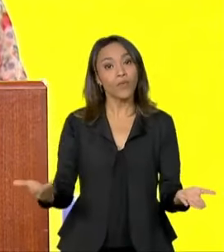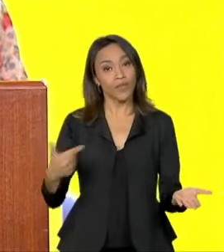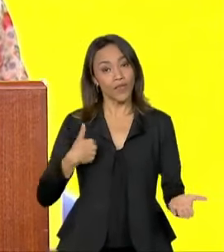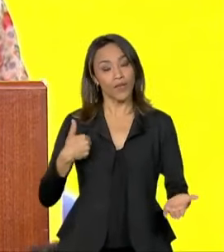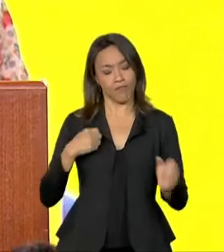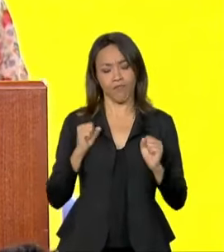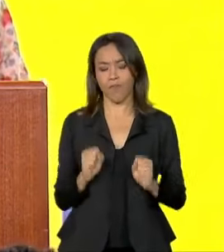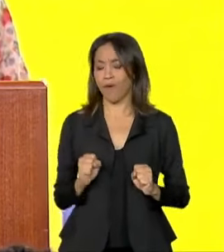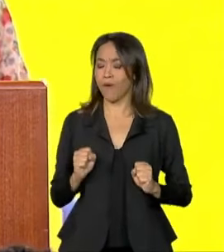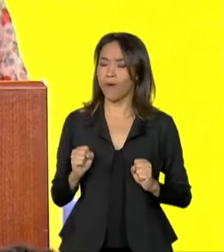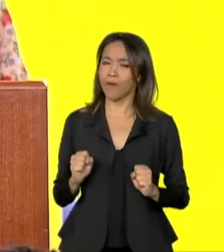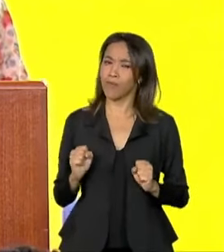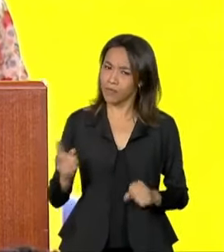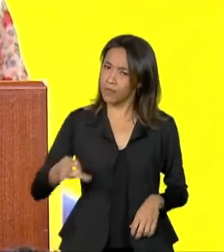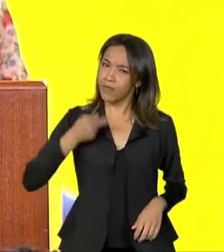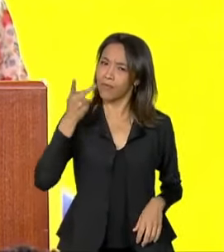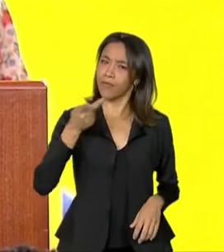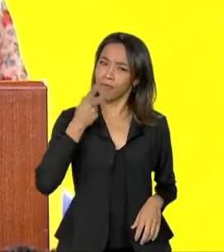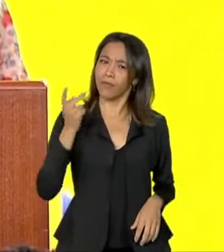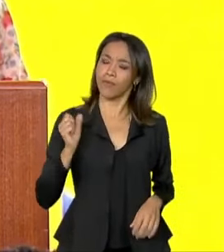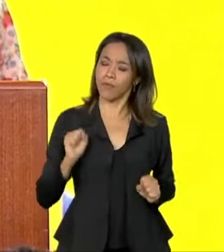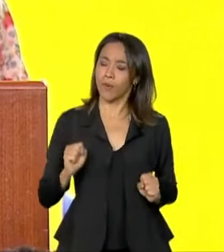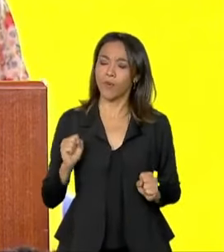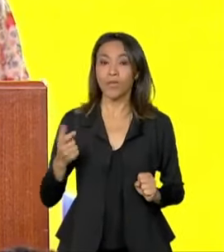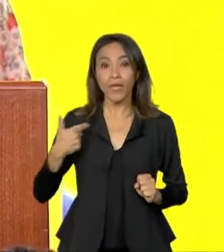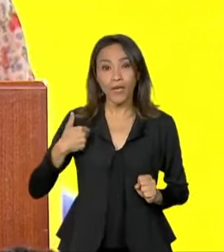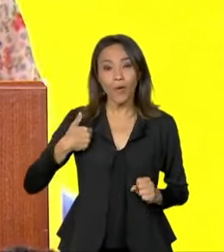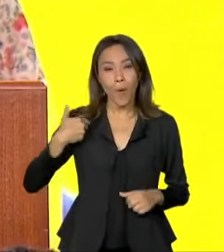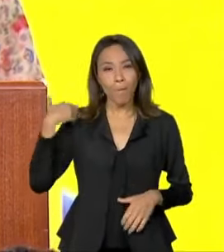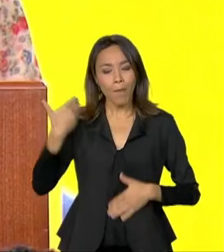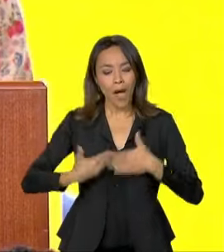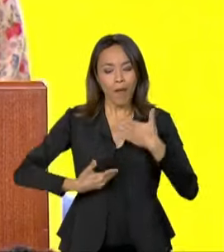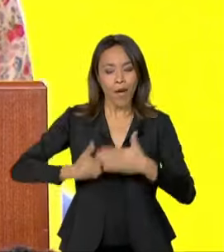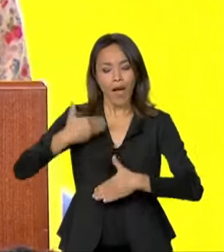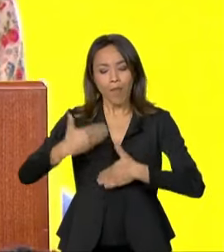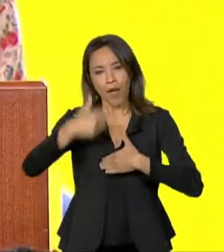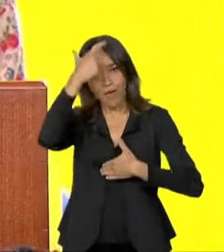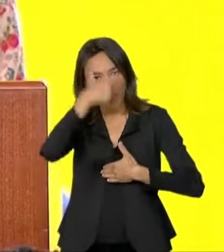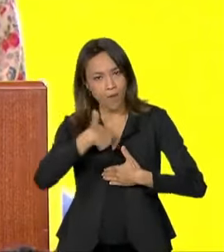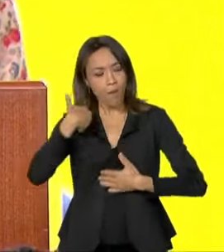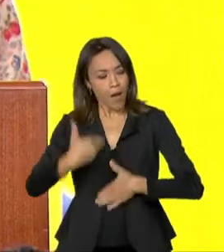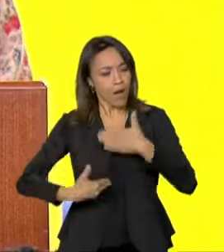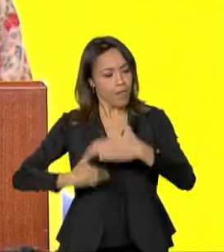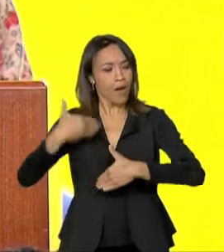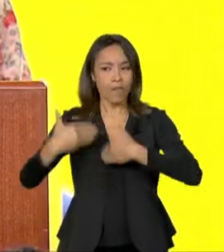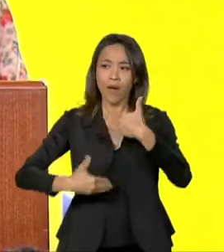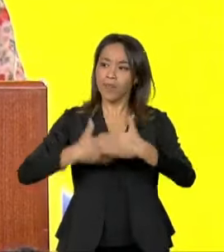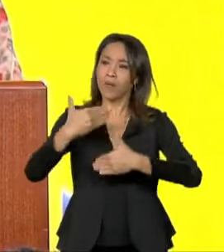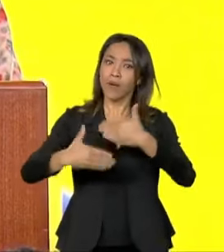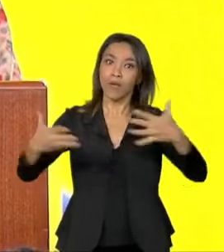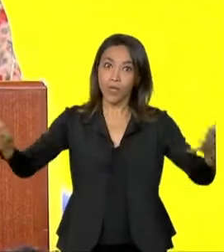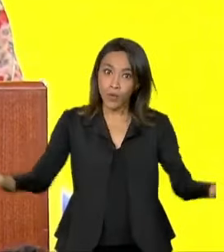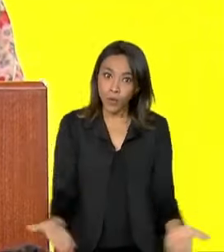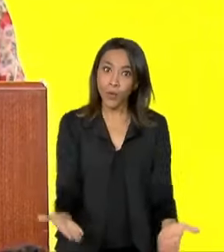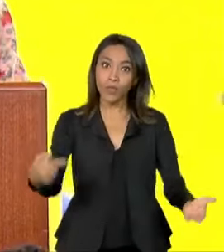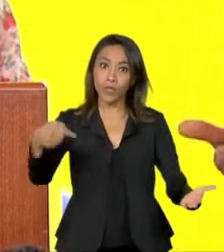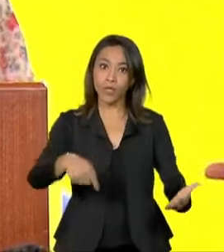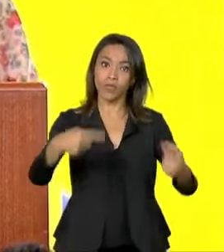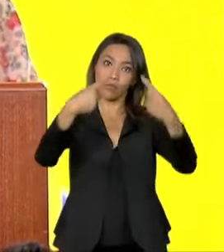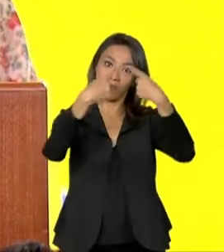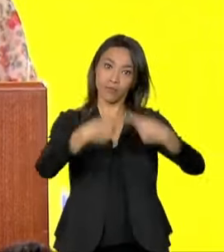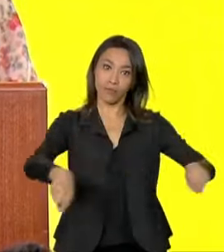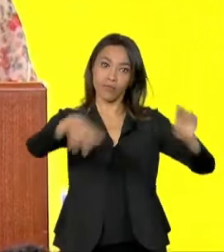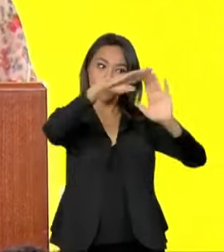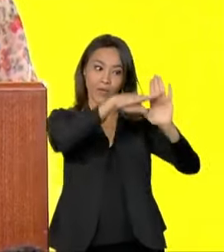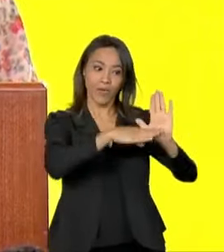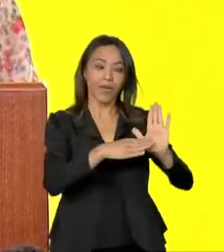dizer que tenho crescido cada dia mais e com esse programa que está sendo lançado hoje, eu já estou